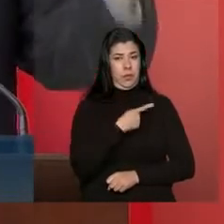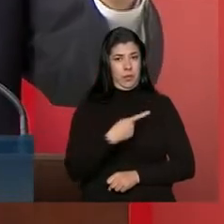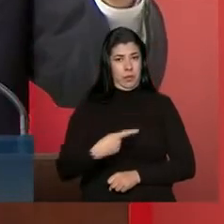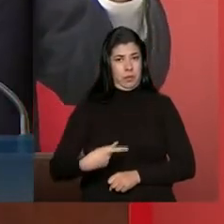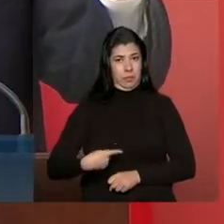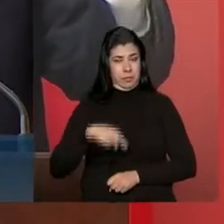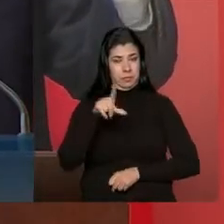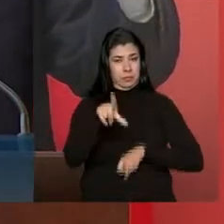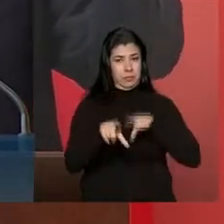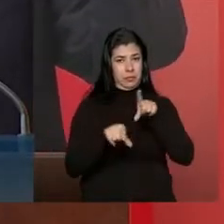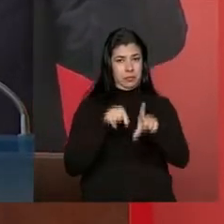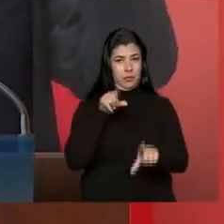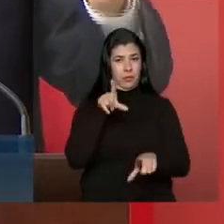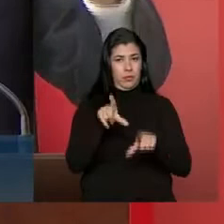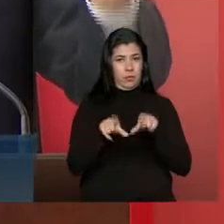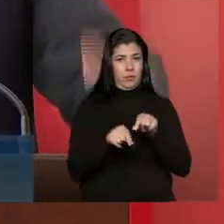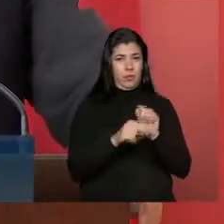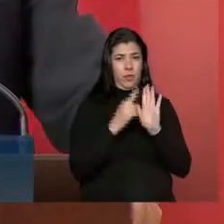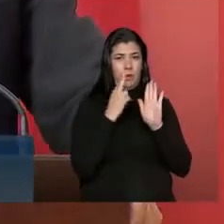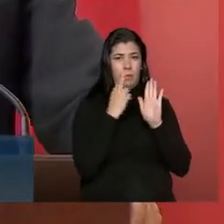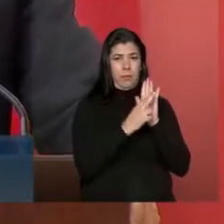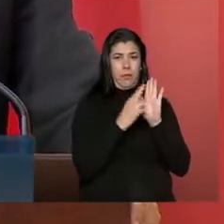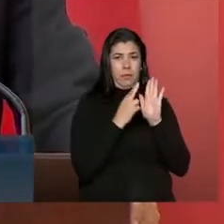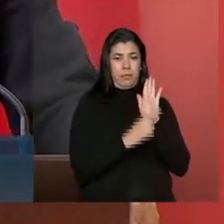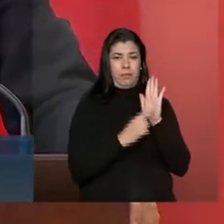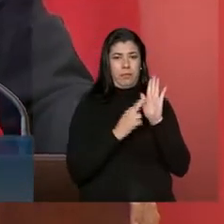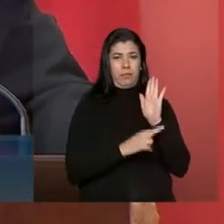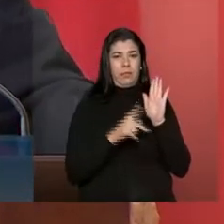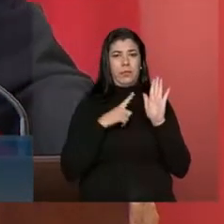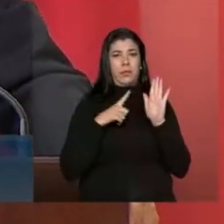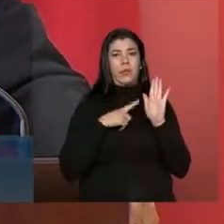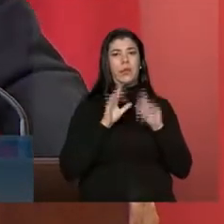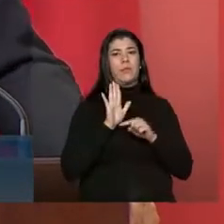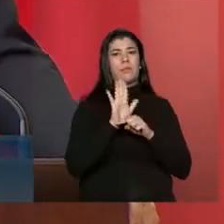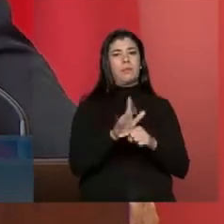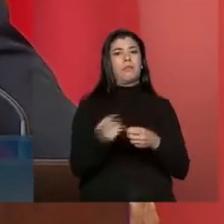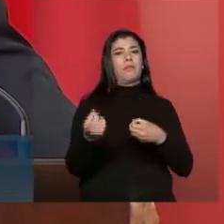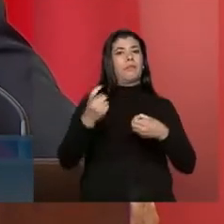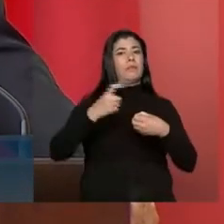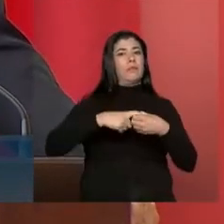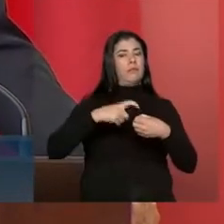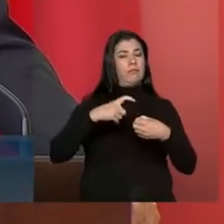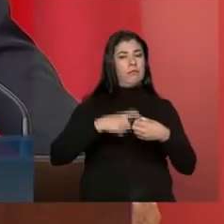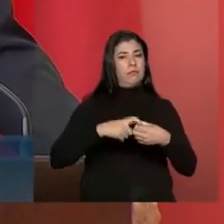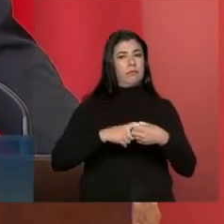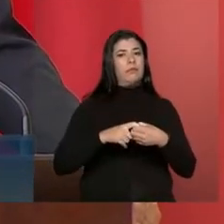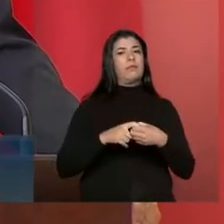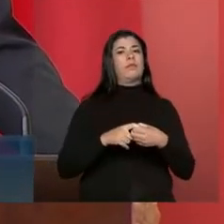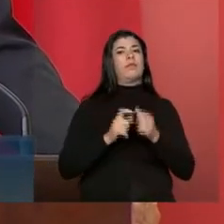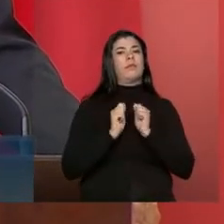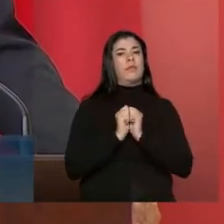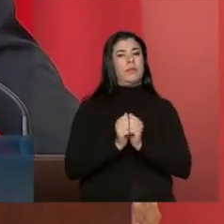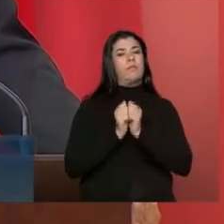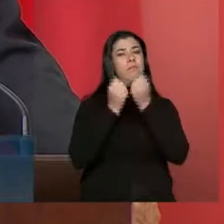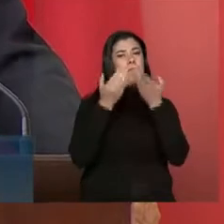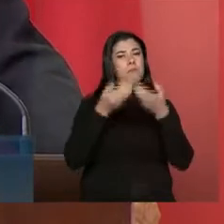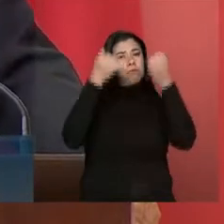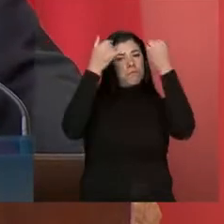nomeou detalhadamente as iniciativas da nossa cooperação. Ela até pode